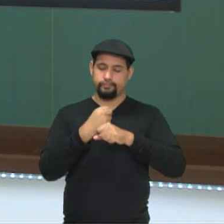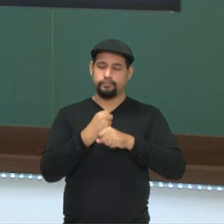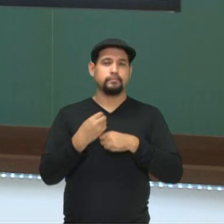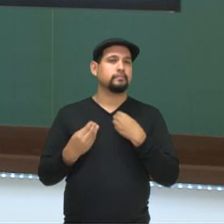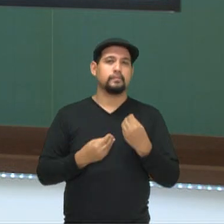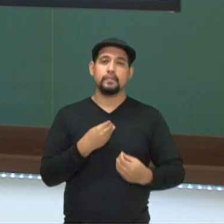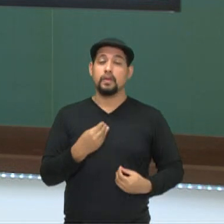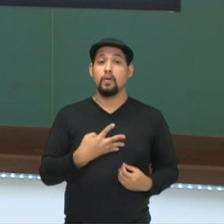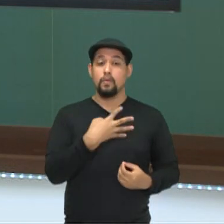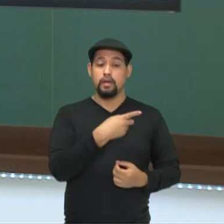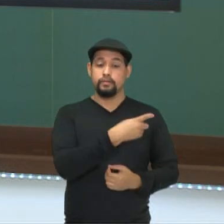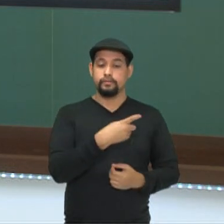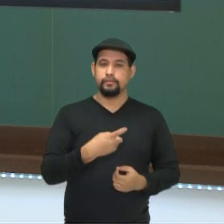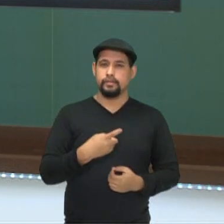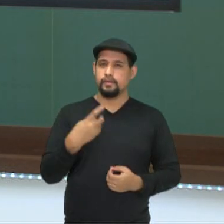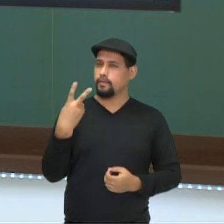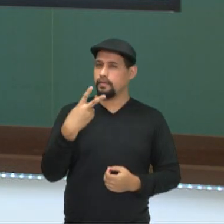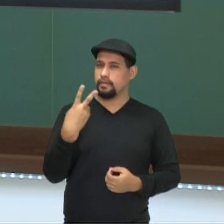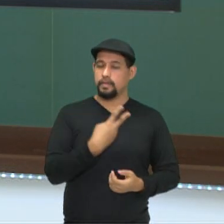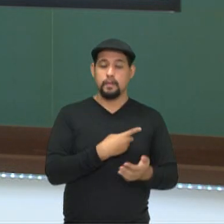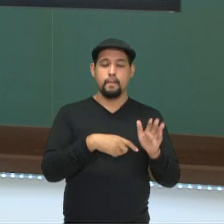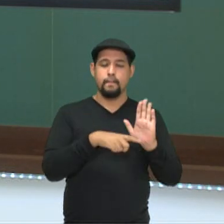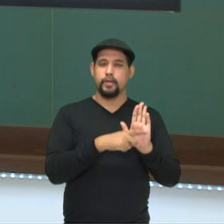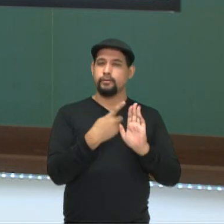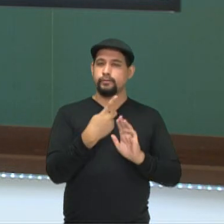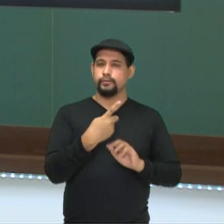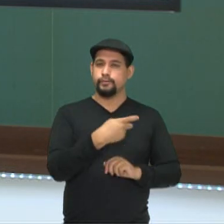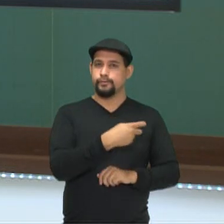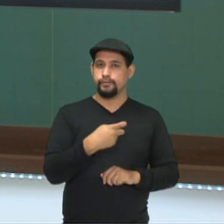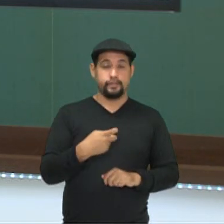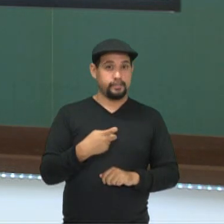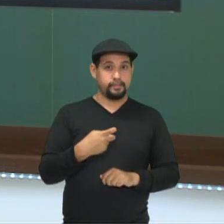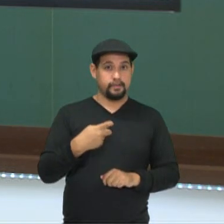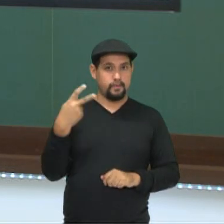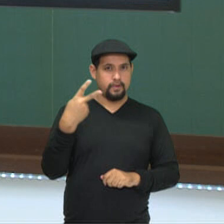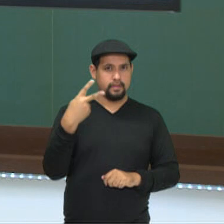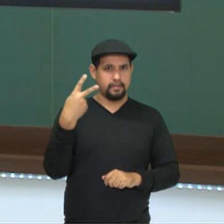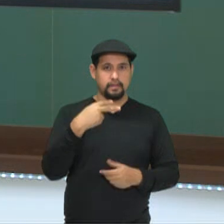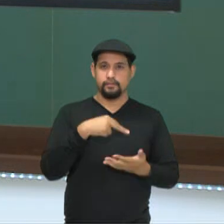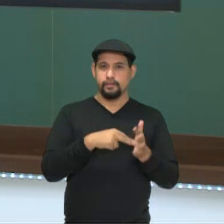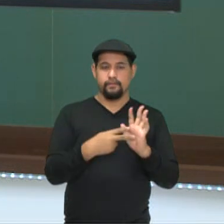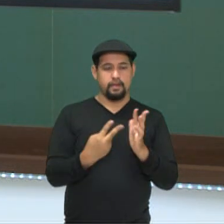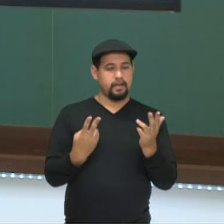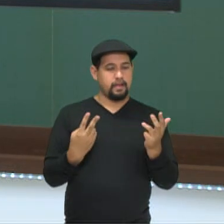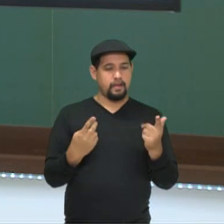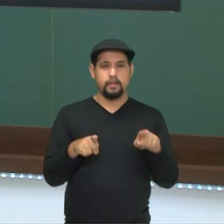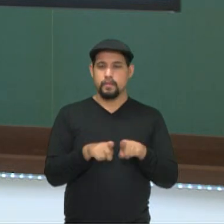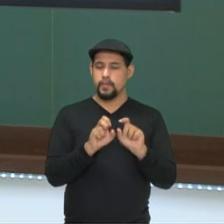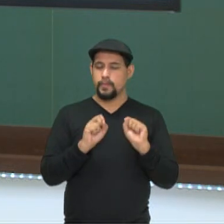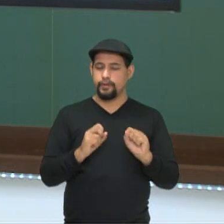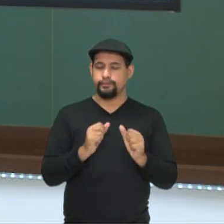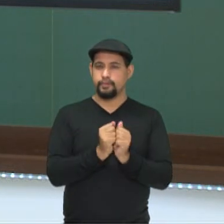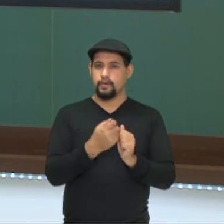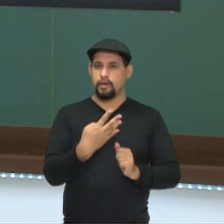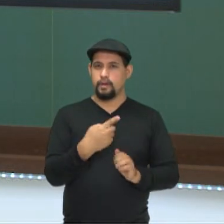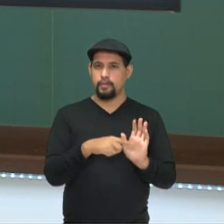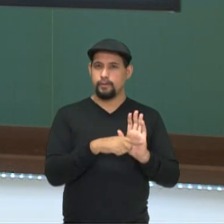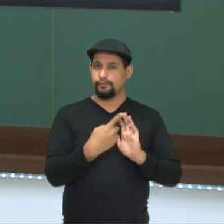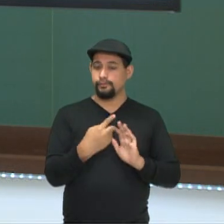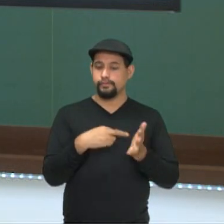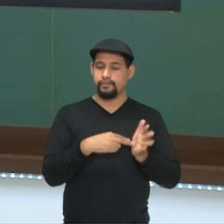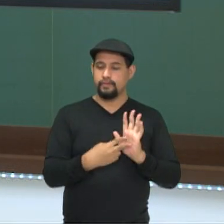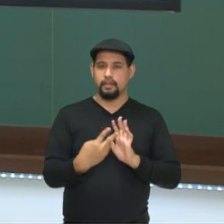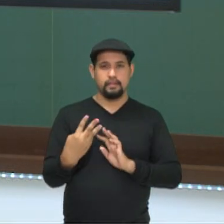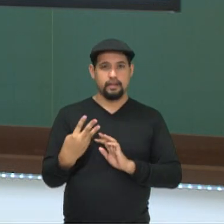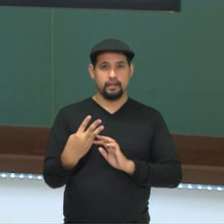história 4x ao quadrado menos um x ao quadrado São termos semelhantes eu posso juntar 4 - 13